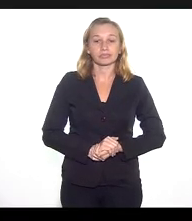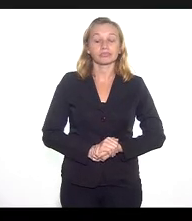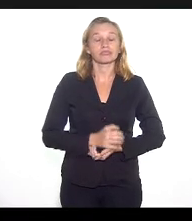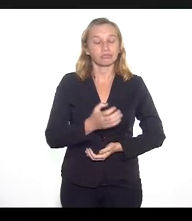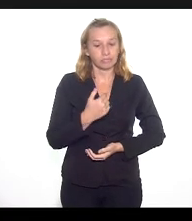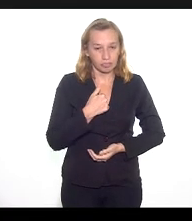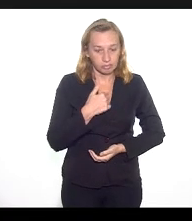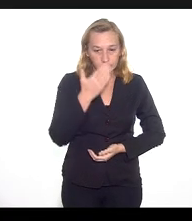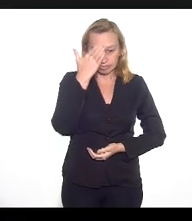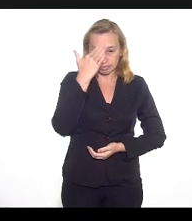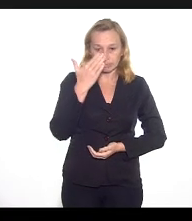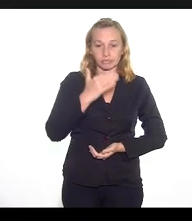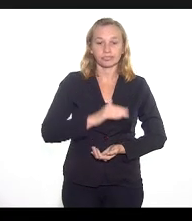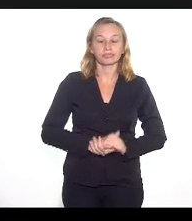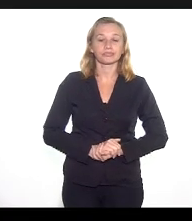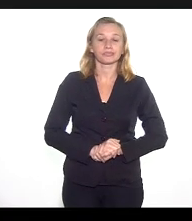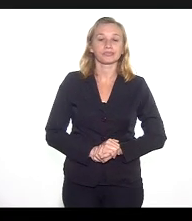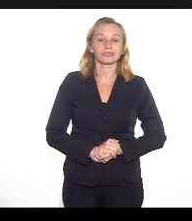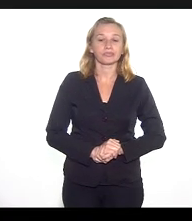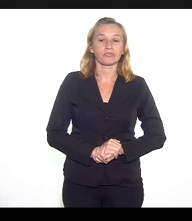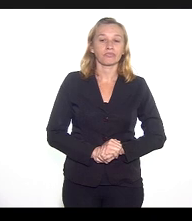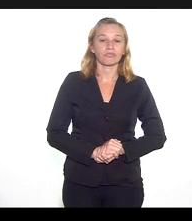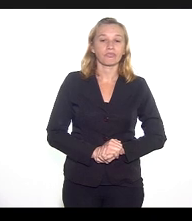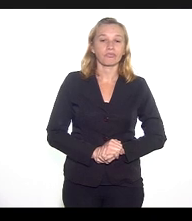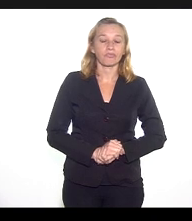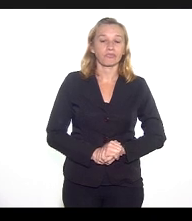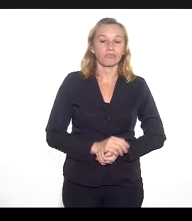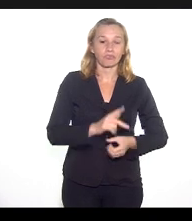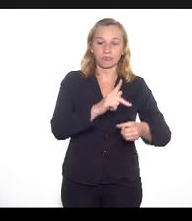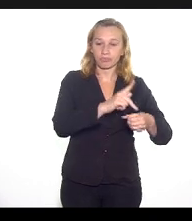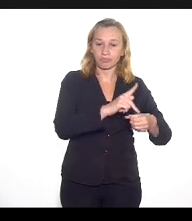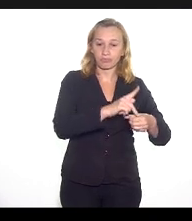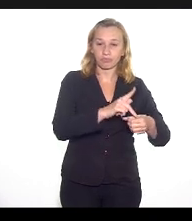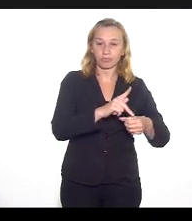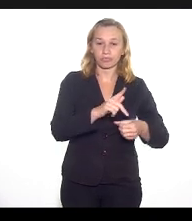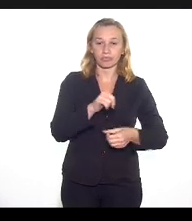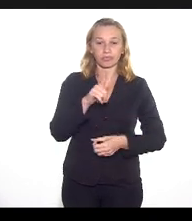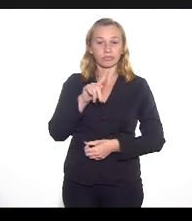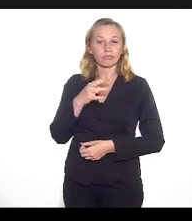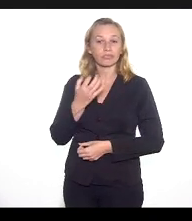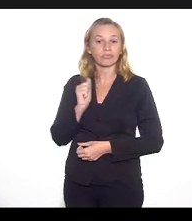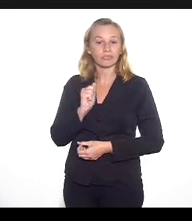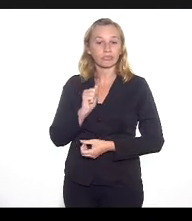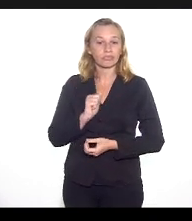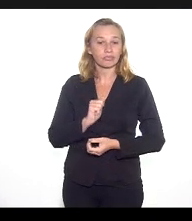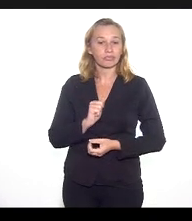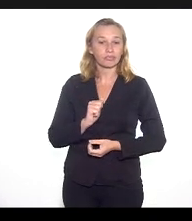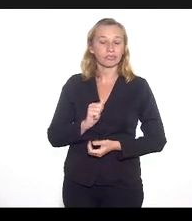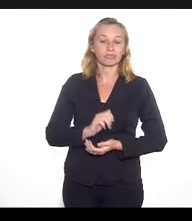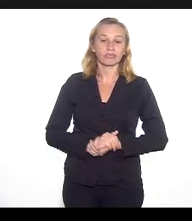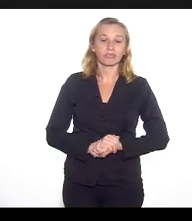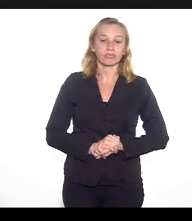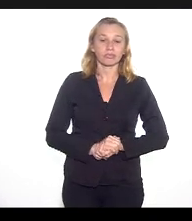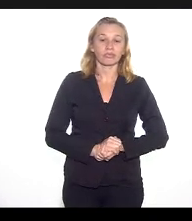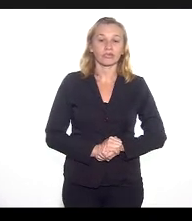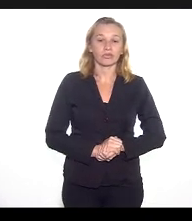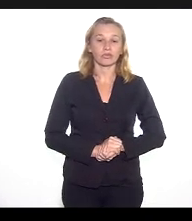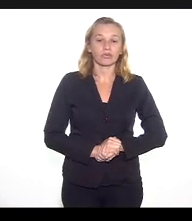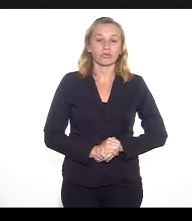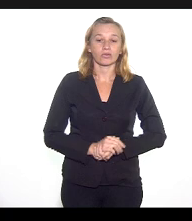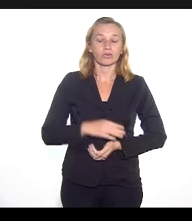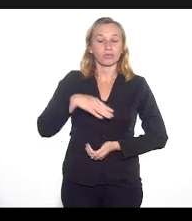que agradeço. Pela Petrobras, doutor Gadelha, sobre as assertivas da doutora